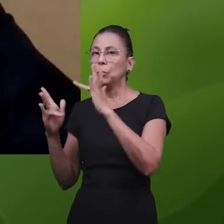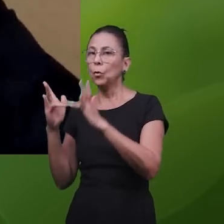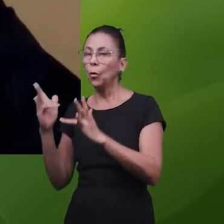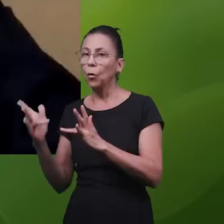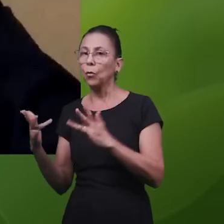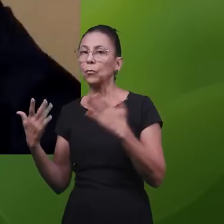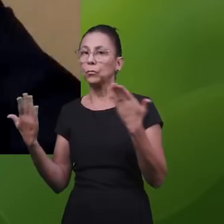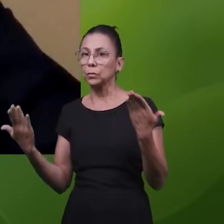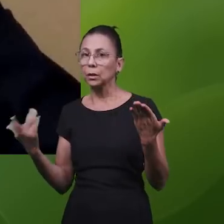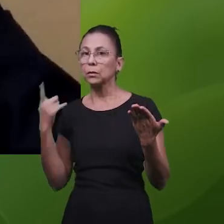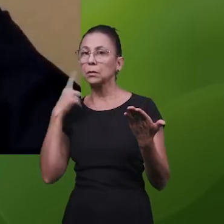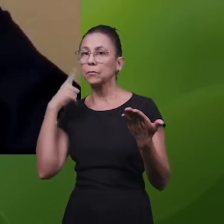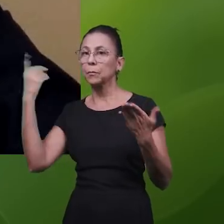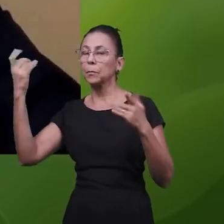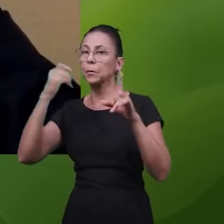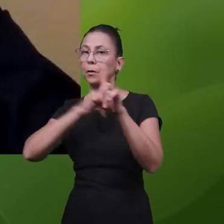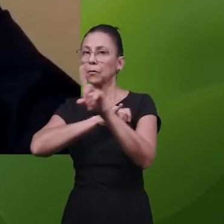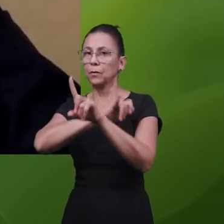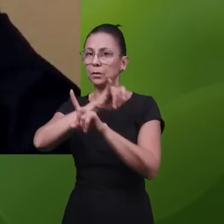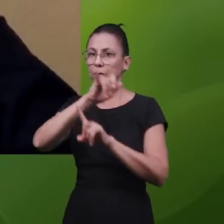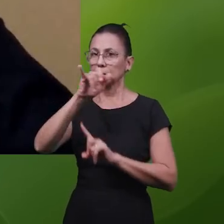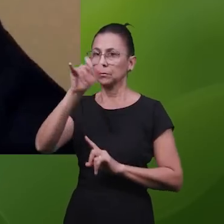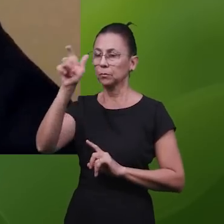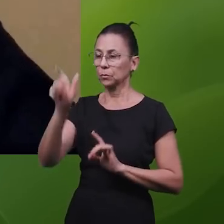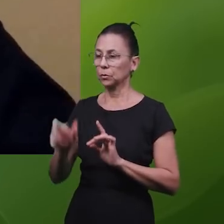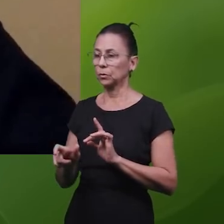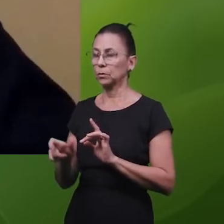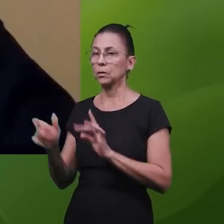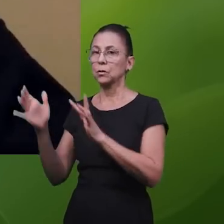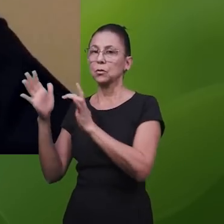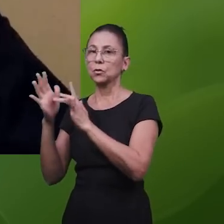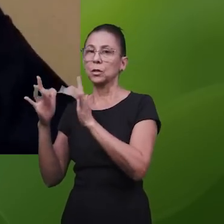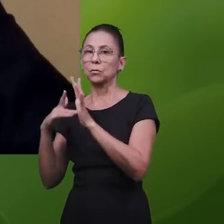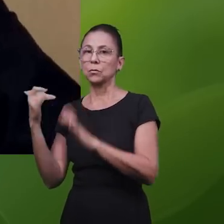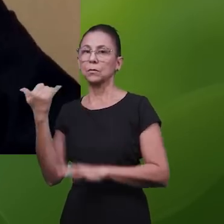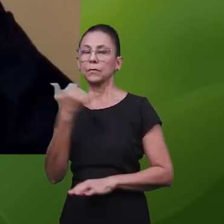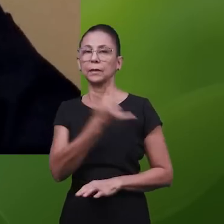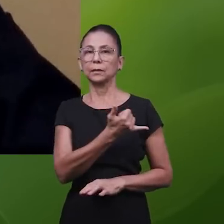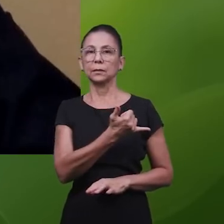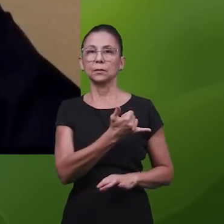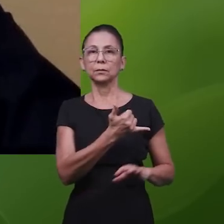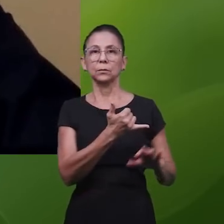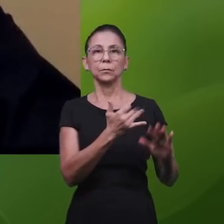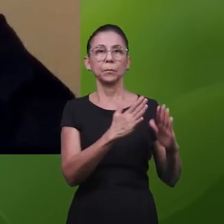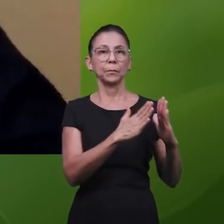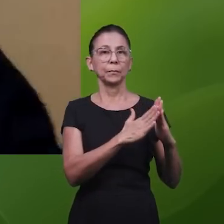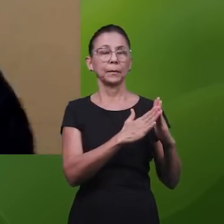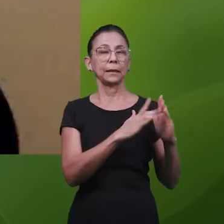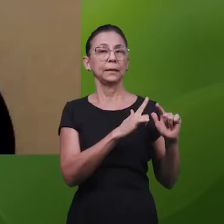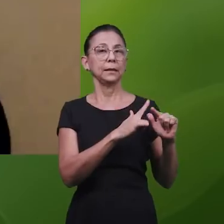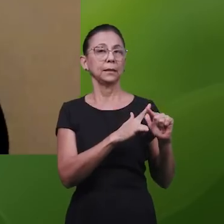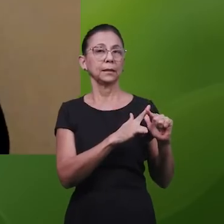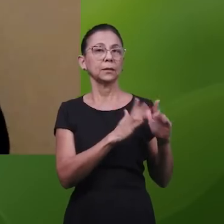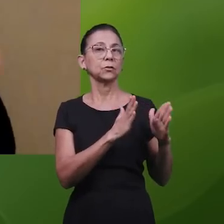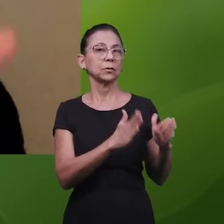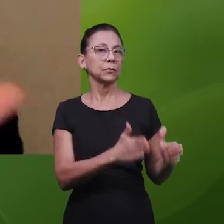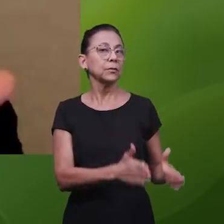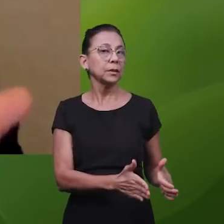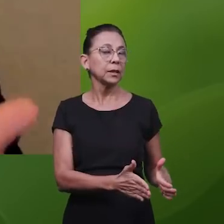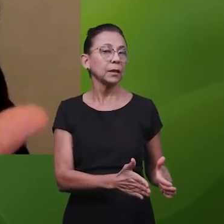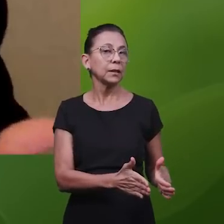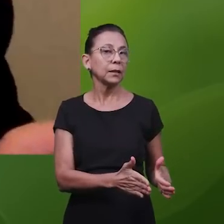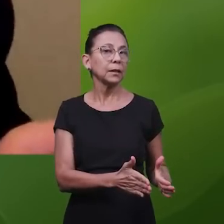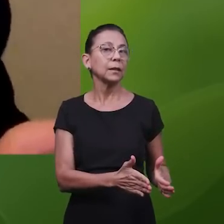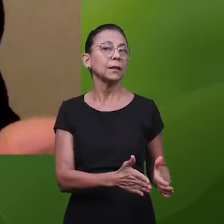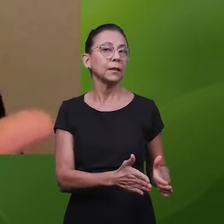Senhor Jesus se dirigindo à sua igreja. Ou seja, Josias, o que o